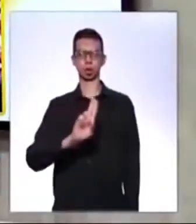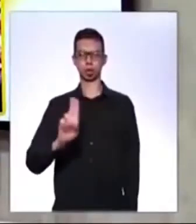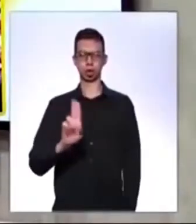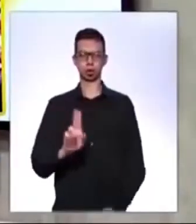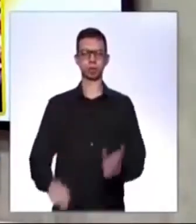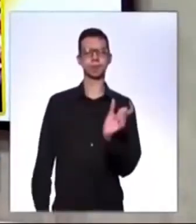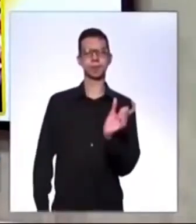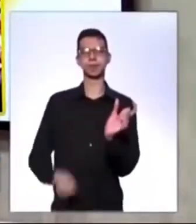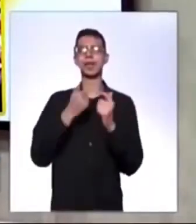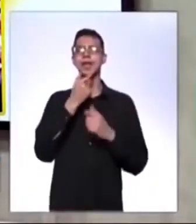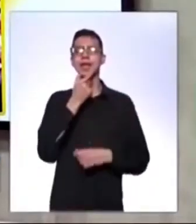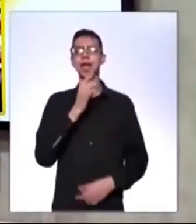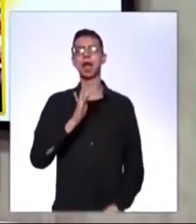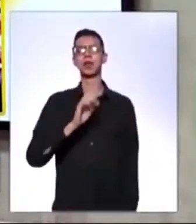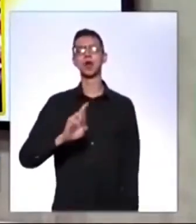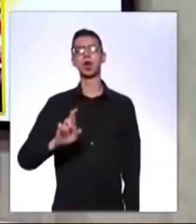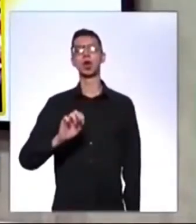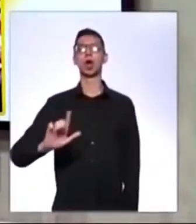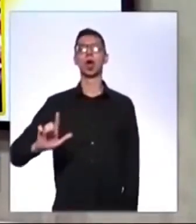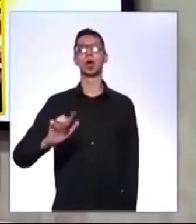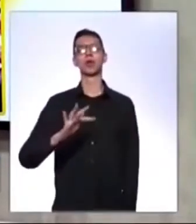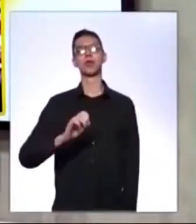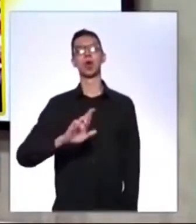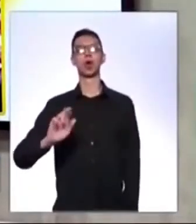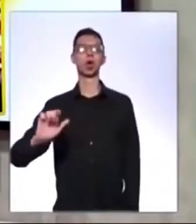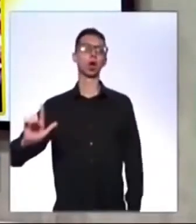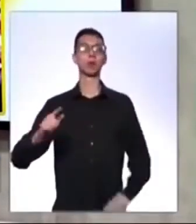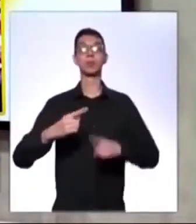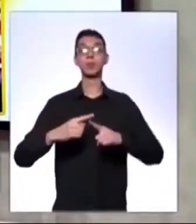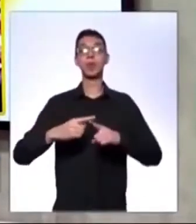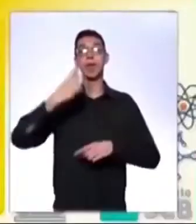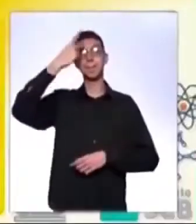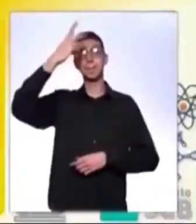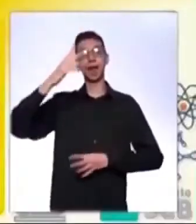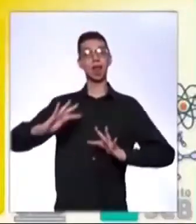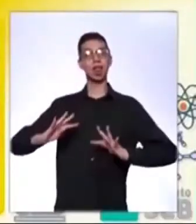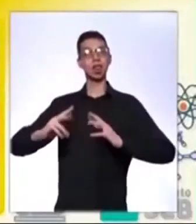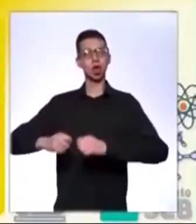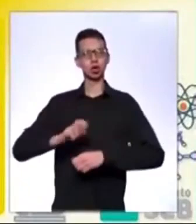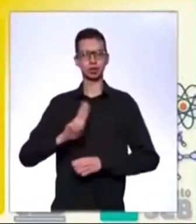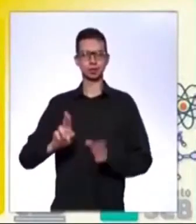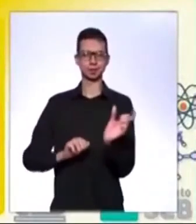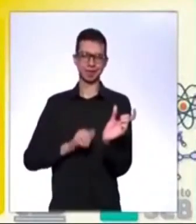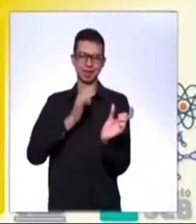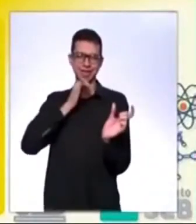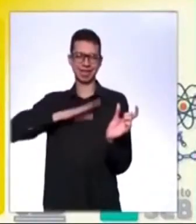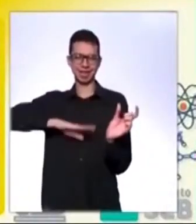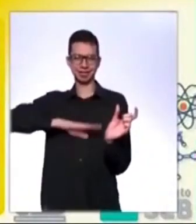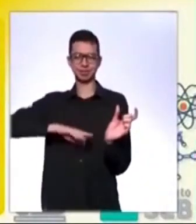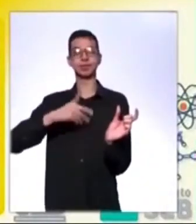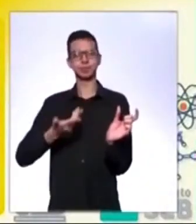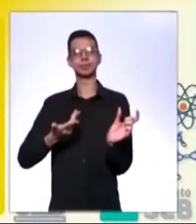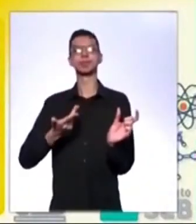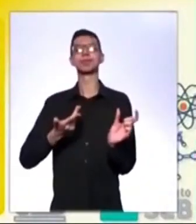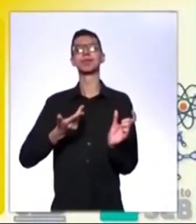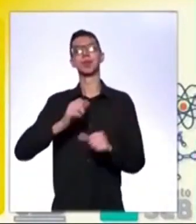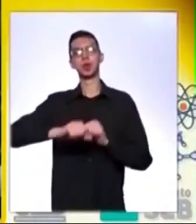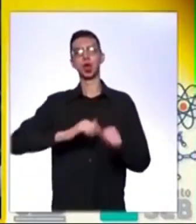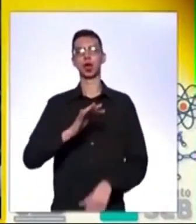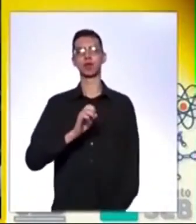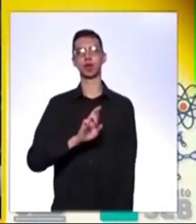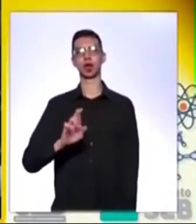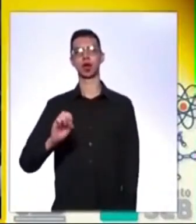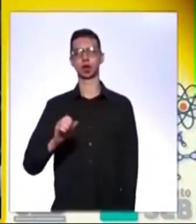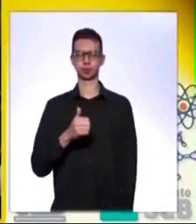for all, virou forró. Tá certo ou não? Olha lá. Tem a zabumba, né? O triângulo, instrumentos típicos